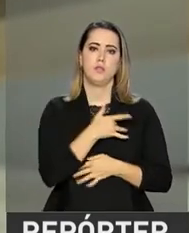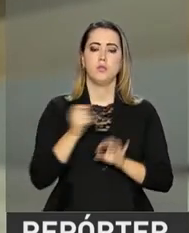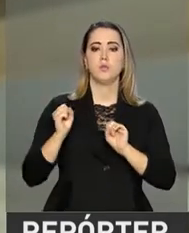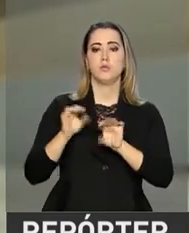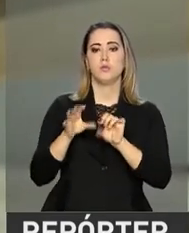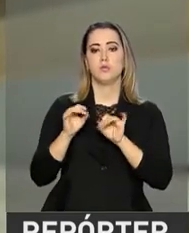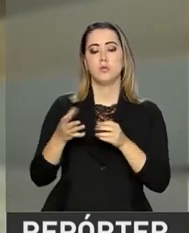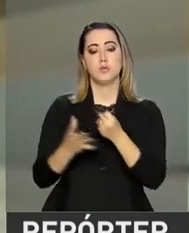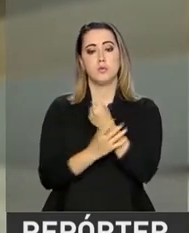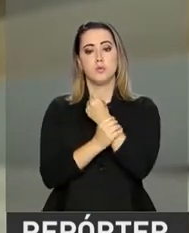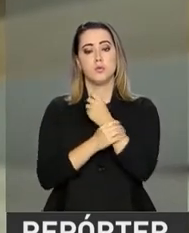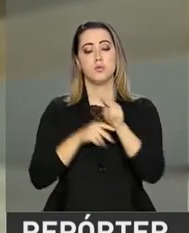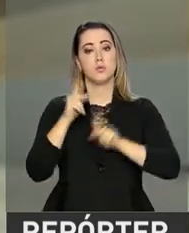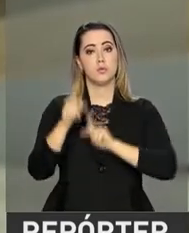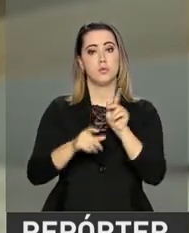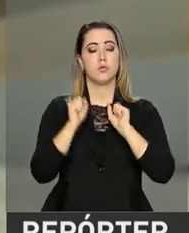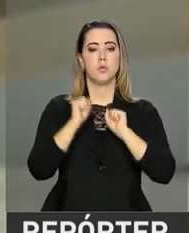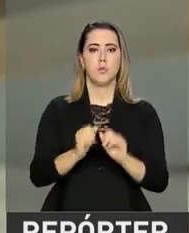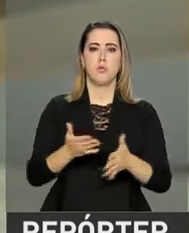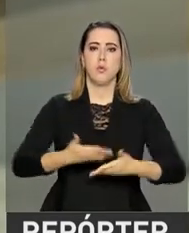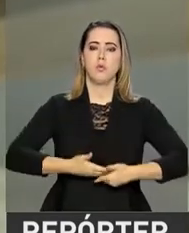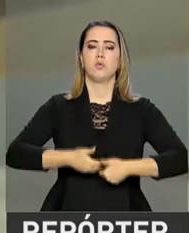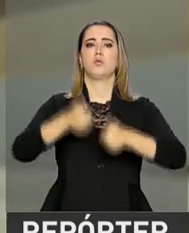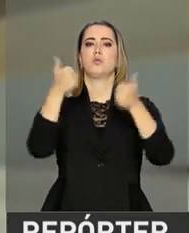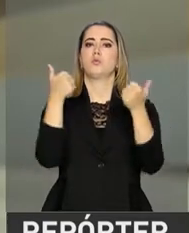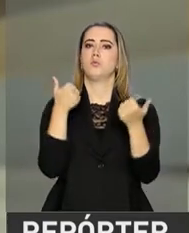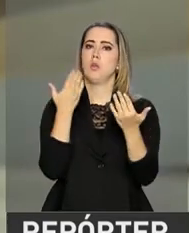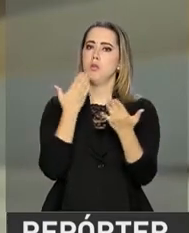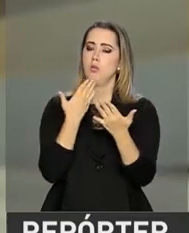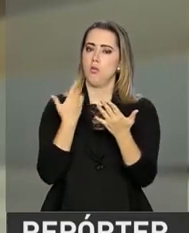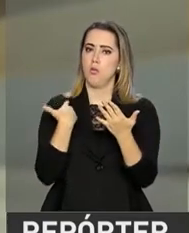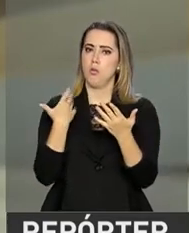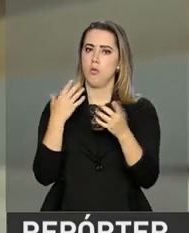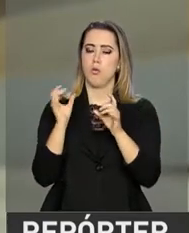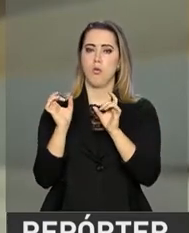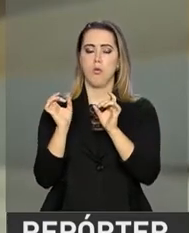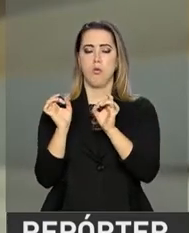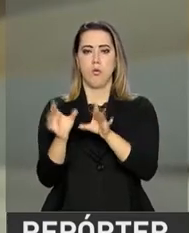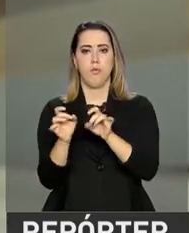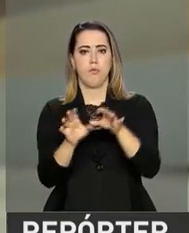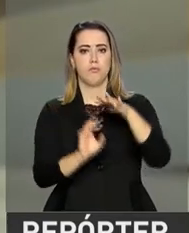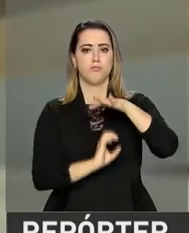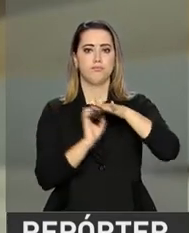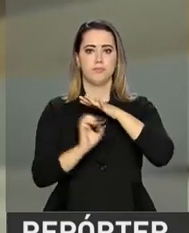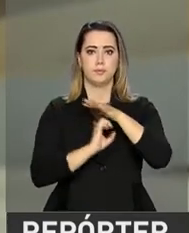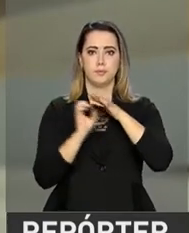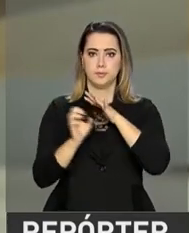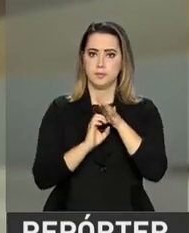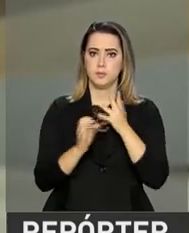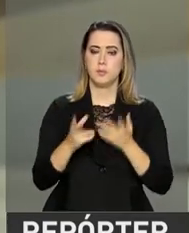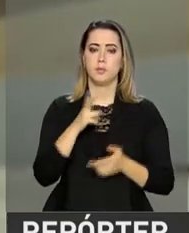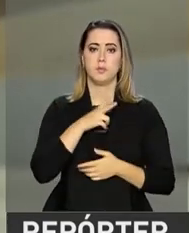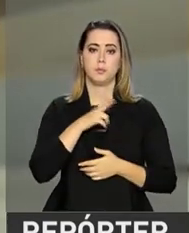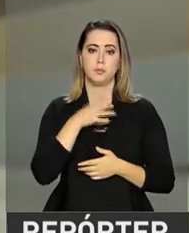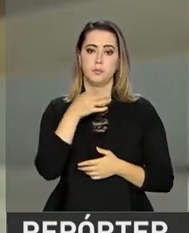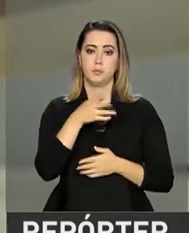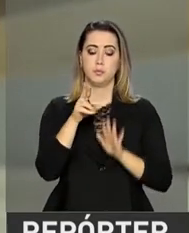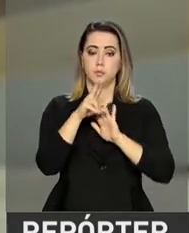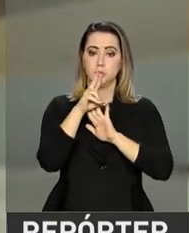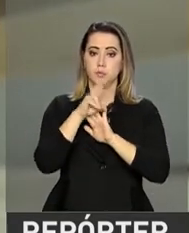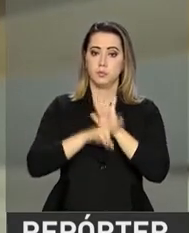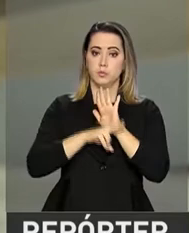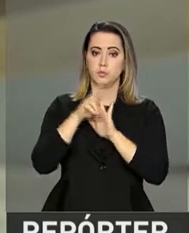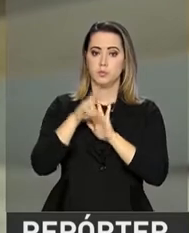pública e pode ser melhor explorado pela iniciativa privada as regras para a concessão